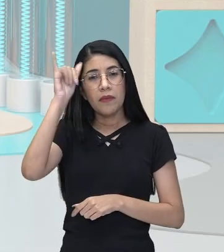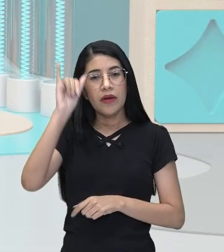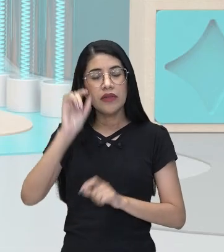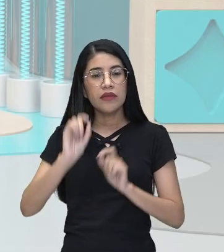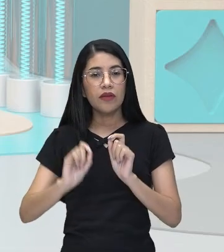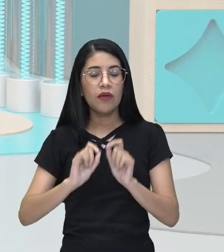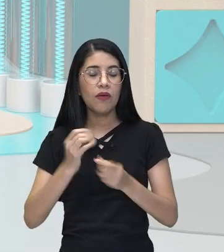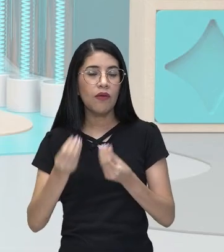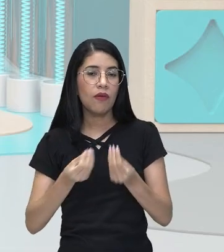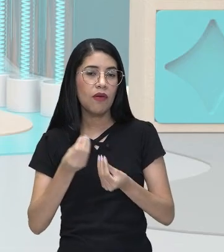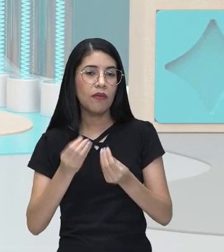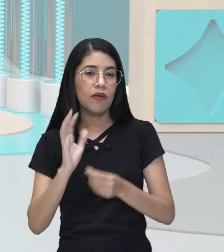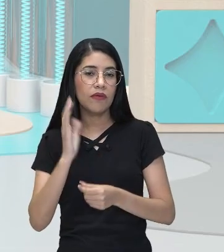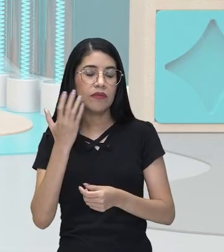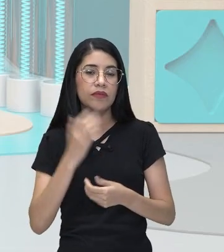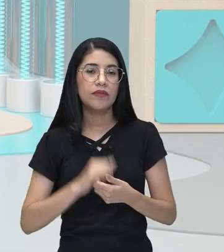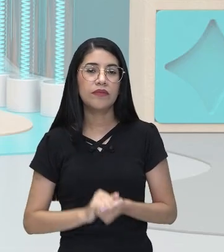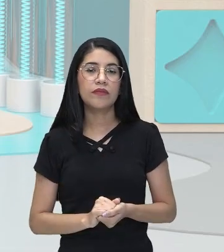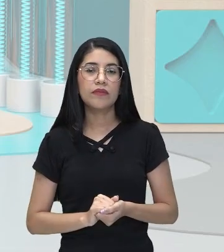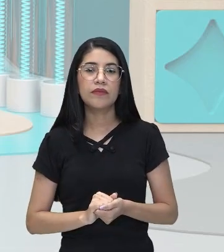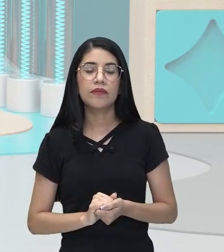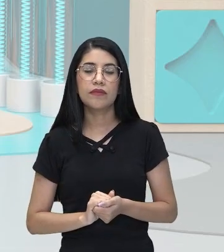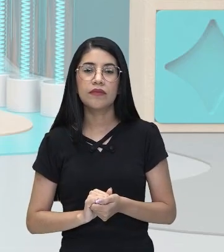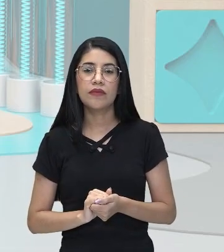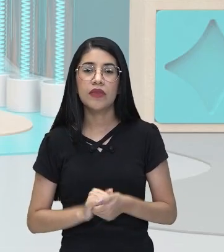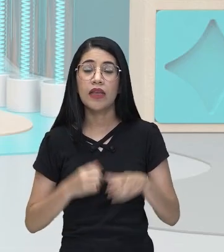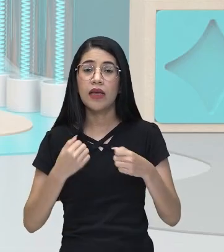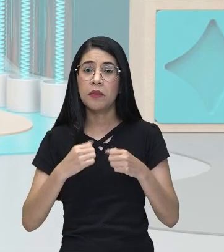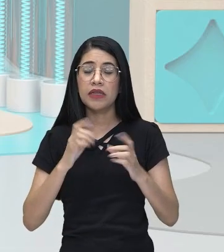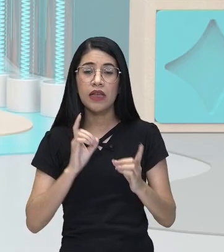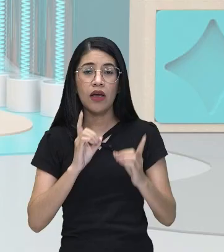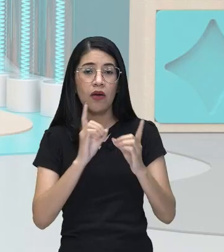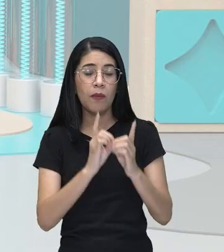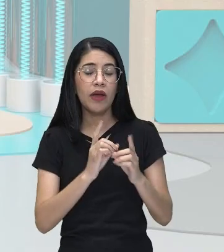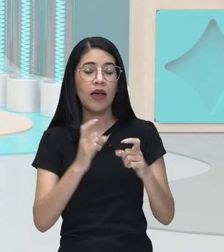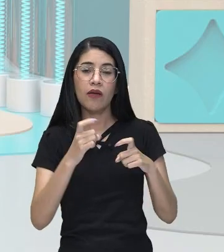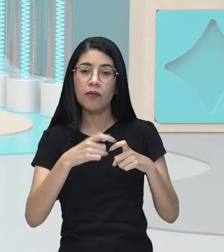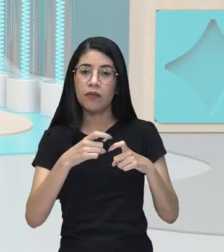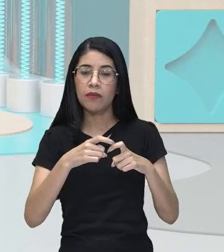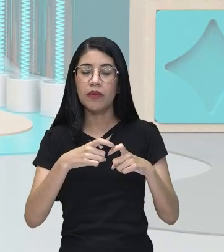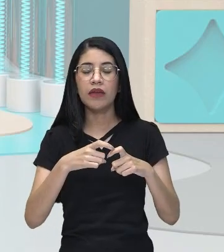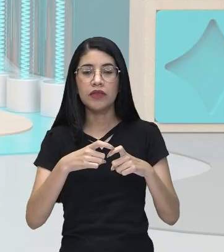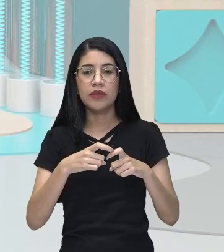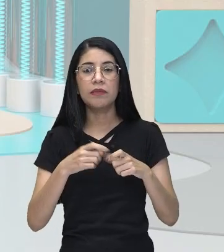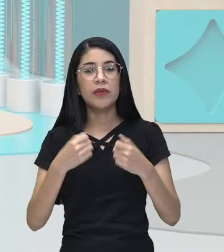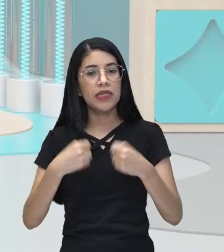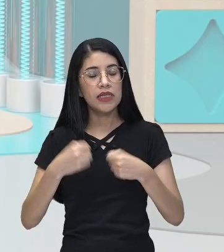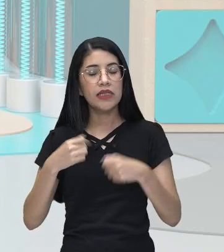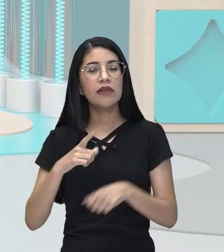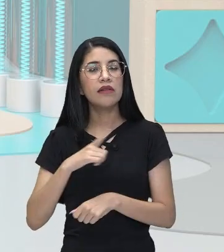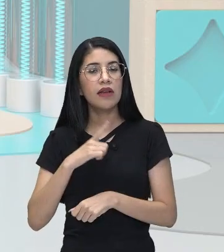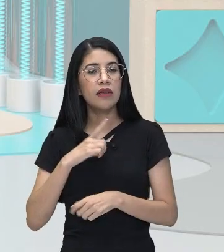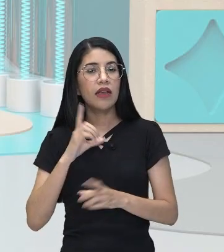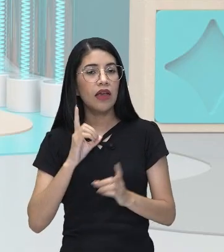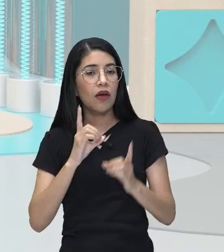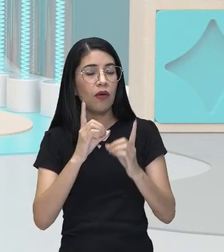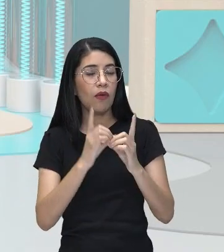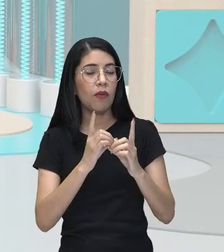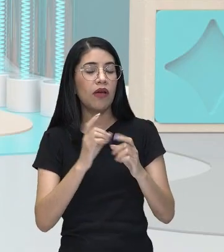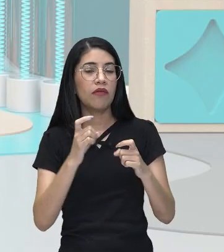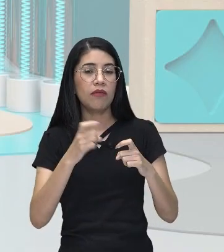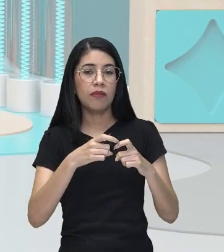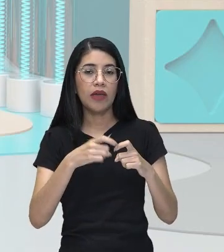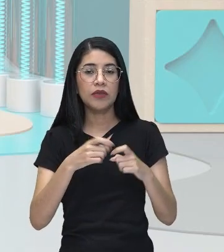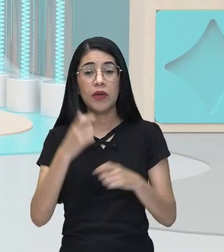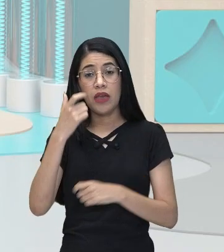na pressão da mesma, tá aí, vamos ver. Ó, acompanhamento médico, né? Tem que fazer um acompanhamento médico ali. Tipo,